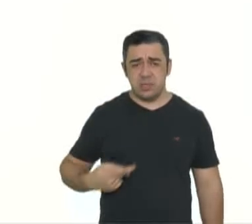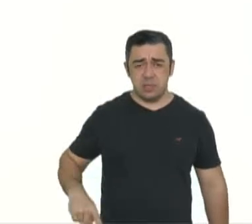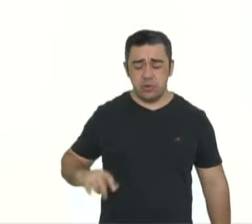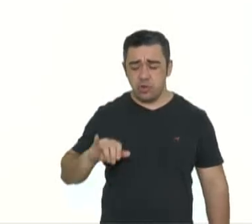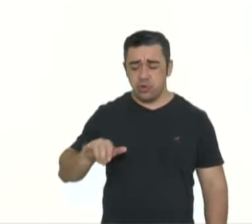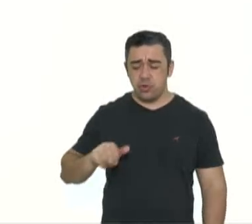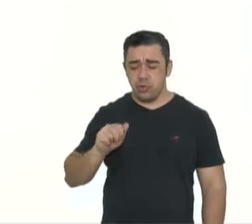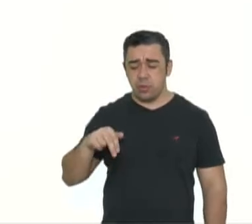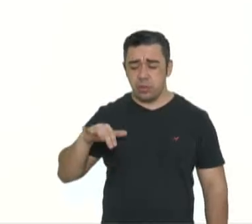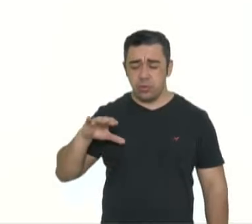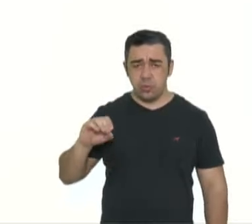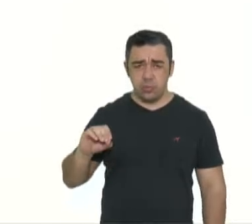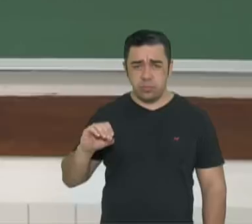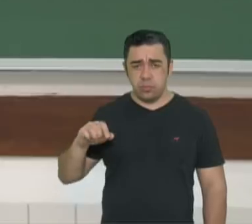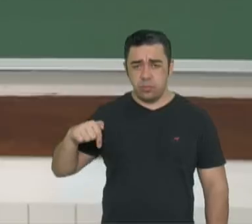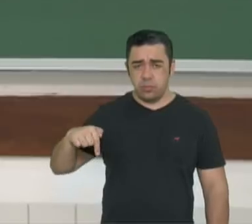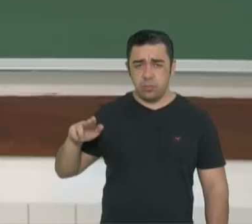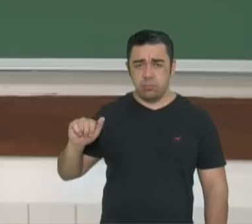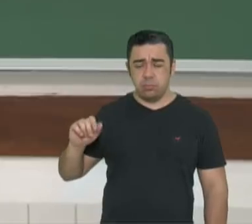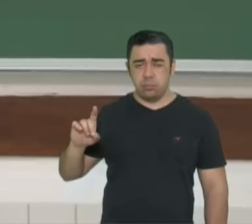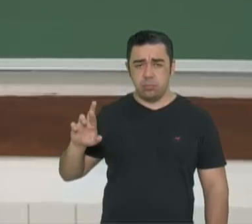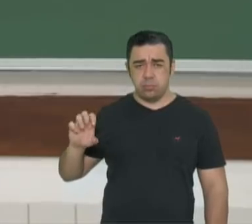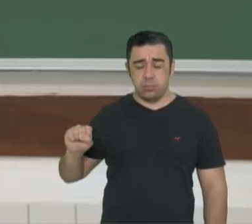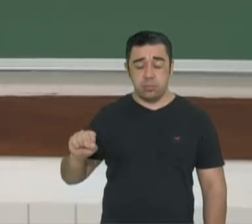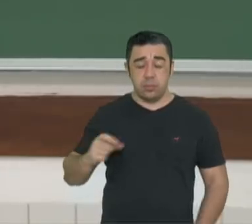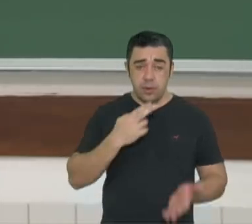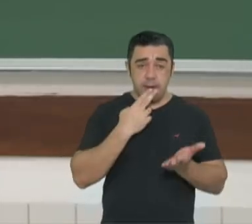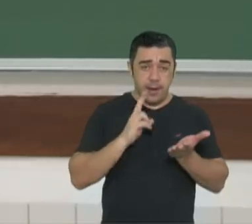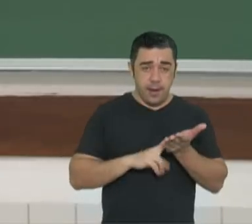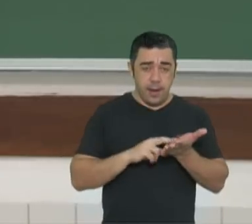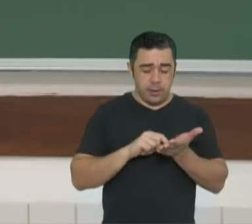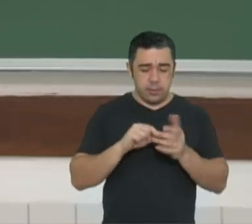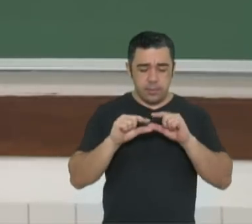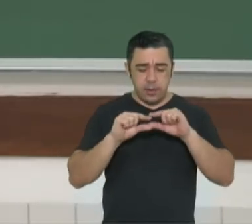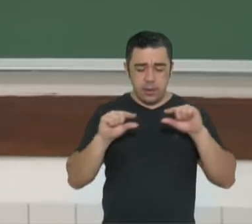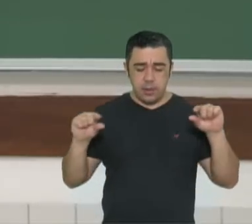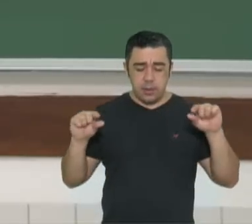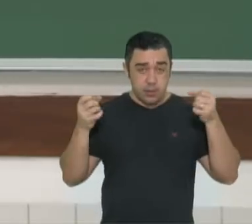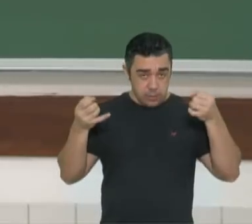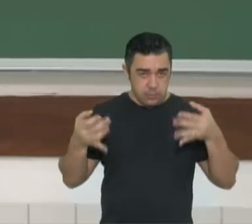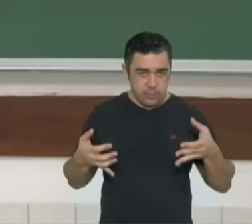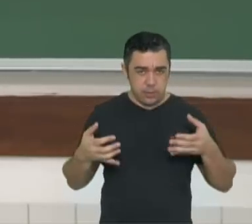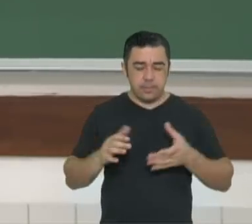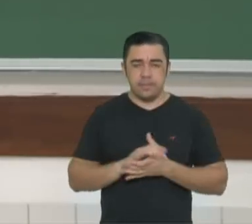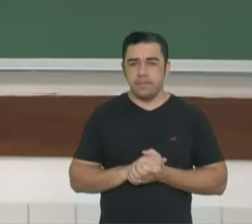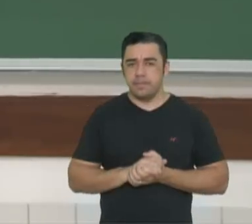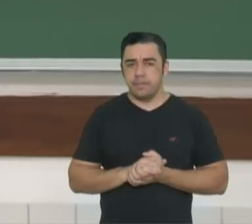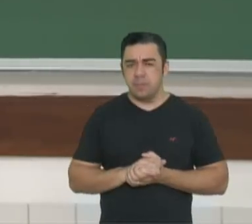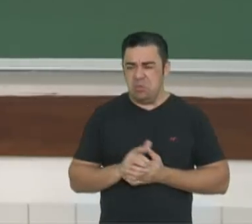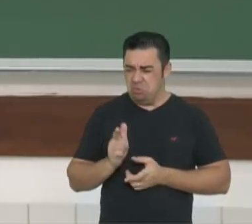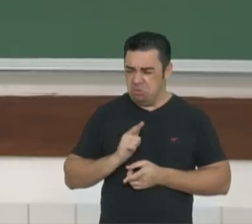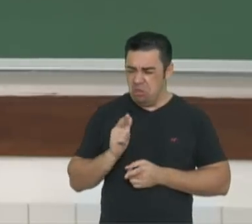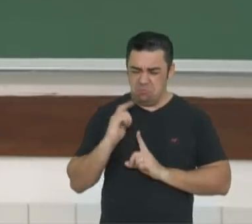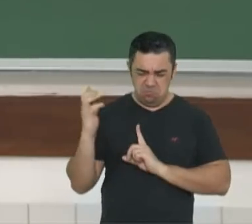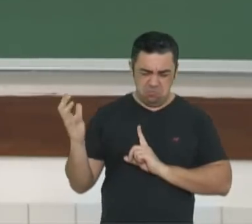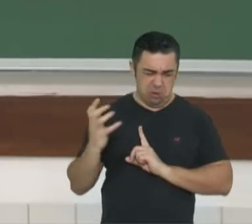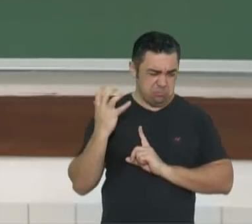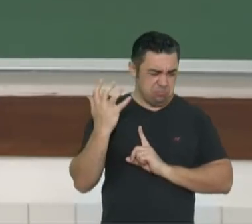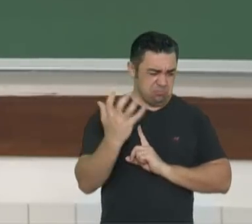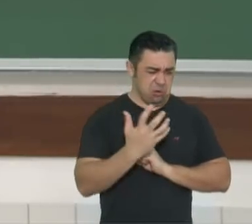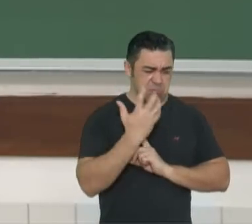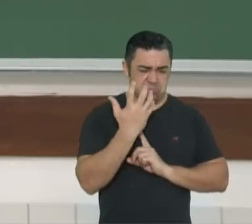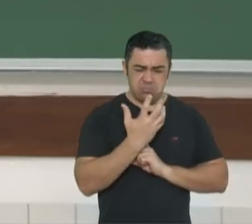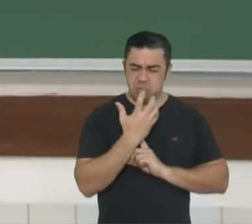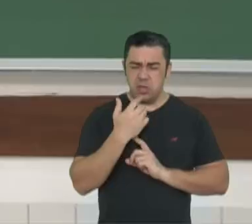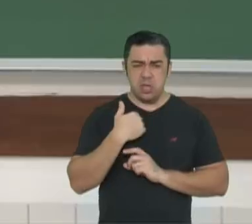Quadros. E na carta dele, numa das linhas, ele justifica: forças terríveis me